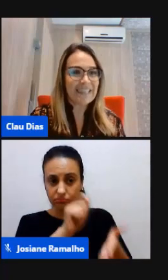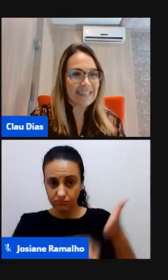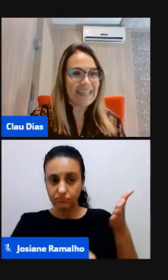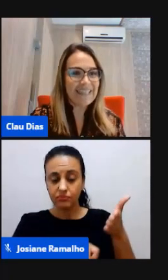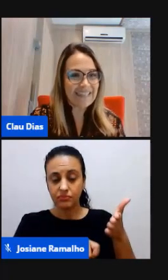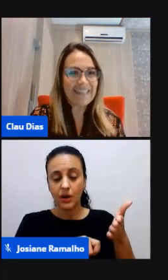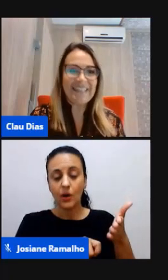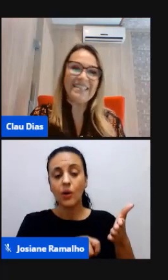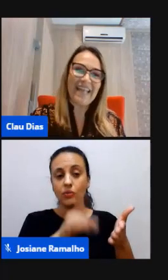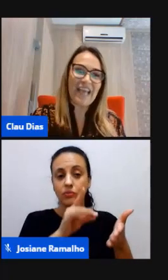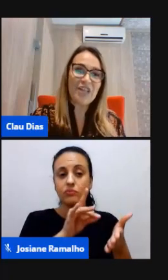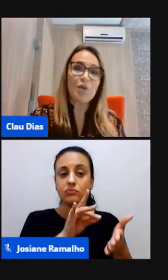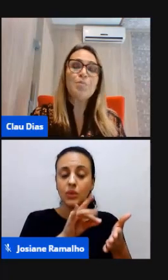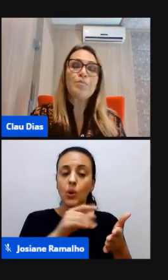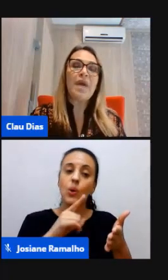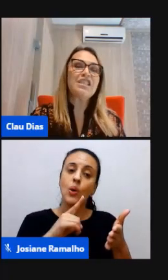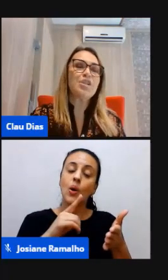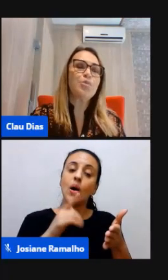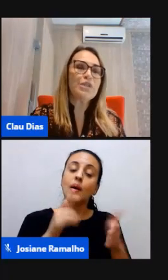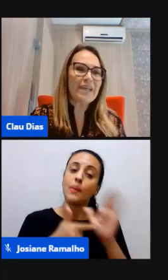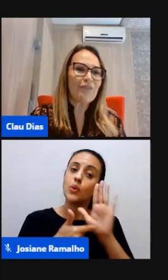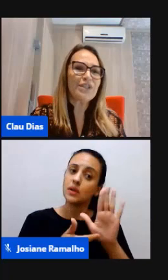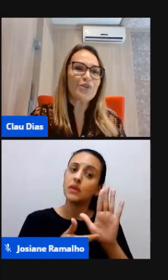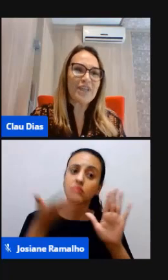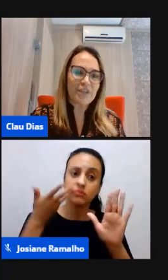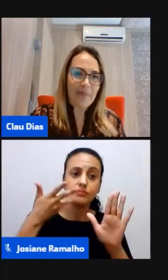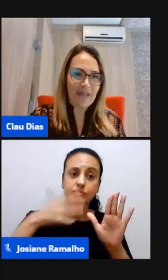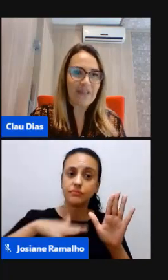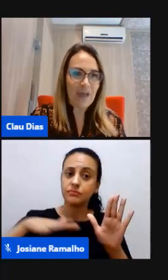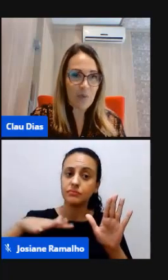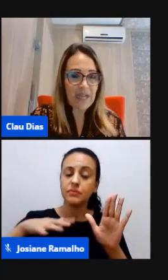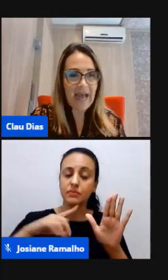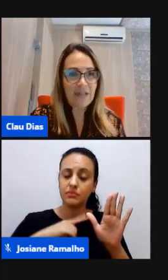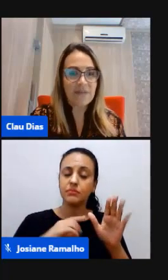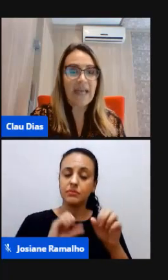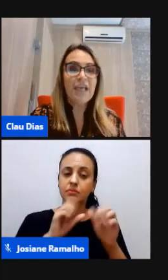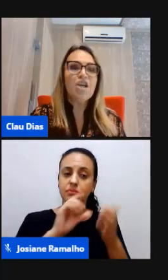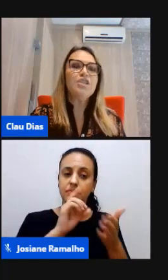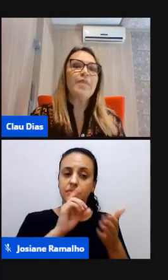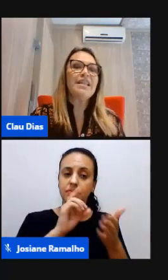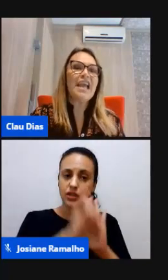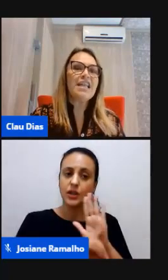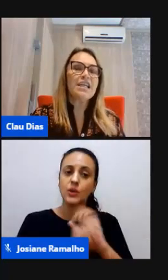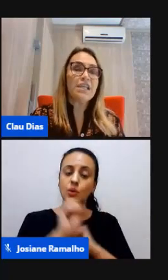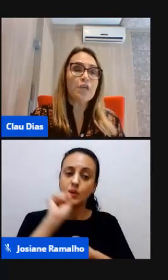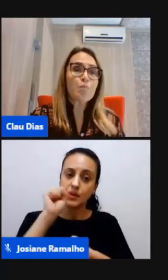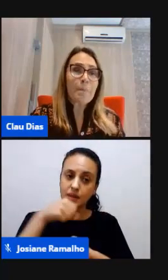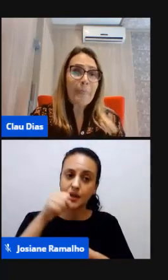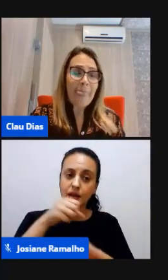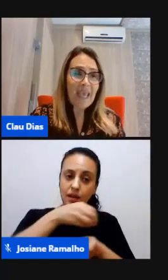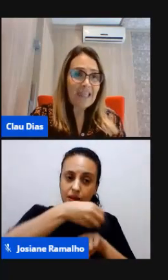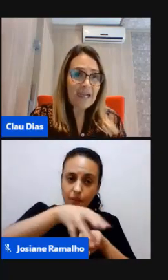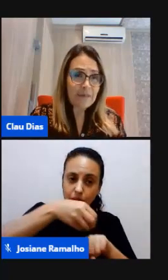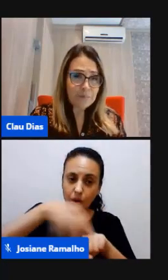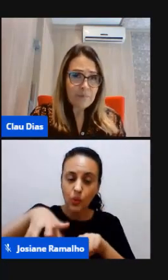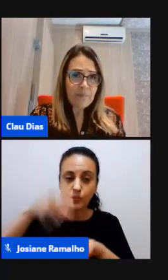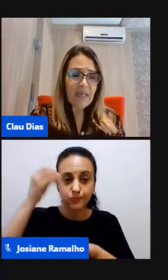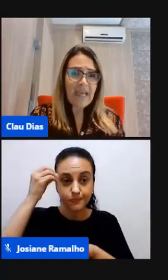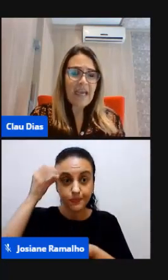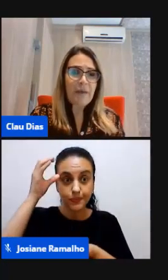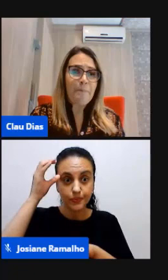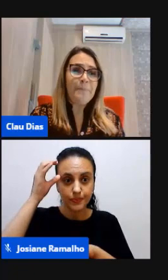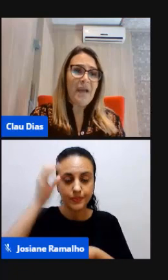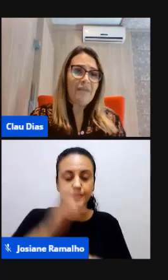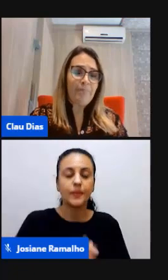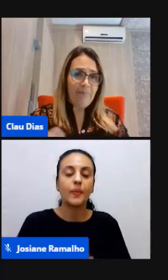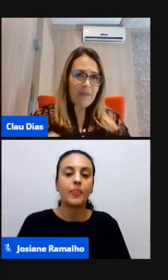essa criança tem sim direito à distribuição desse conhecimento elaborado, né? De maneira que ela